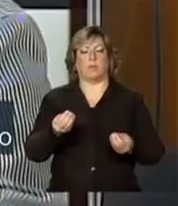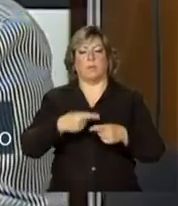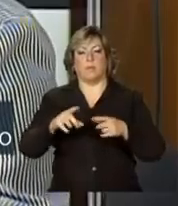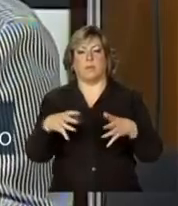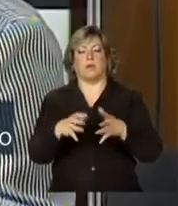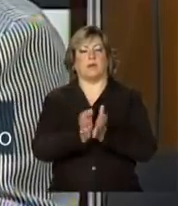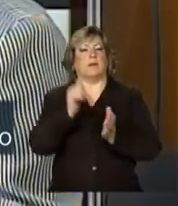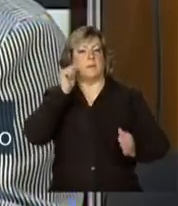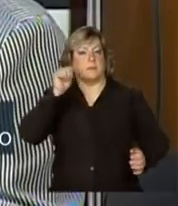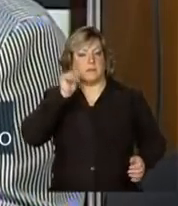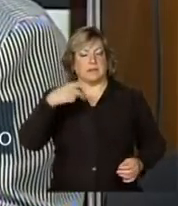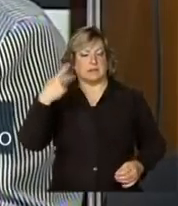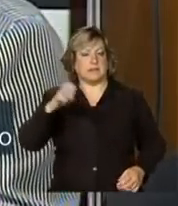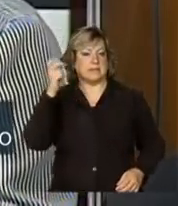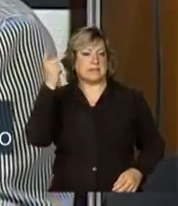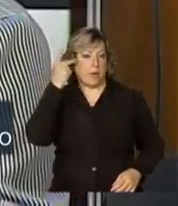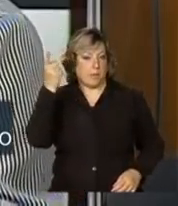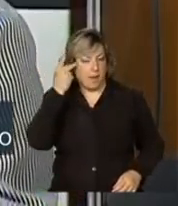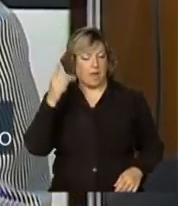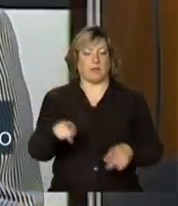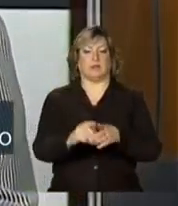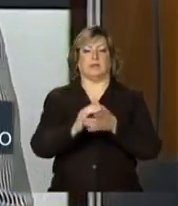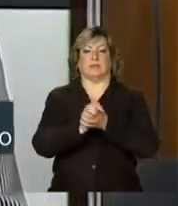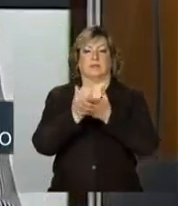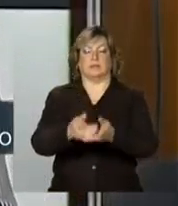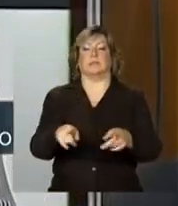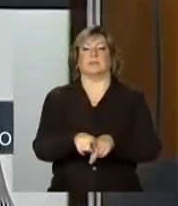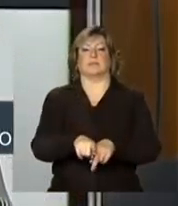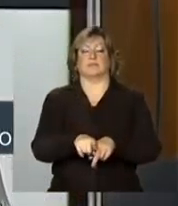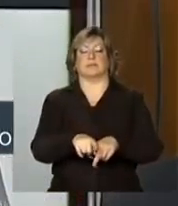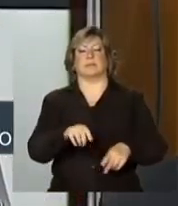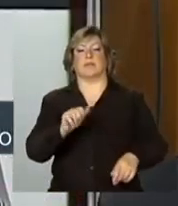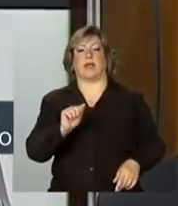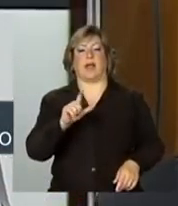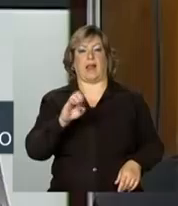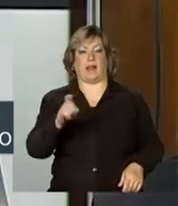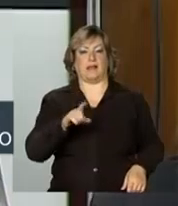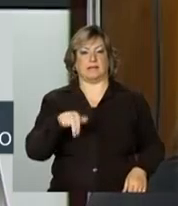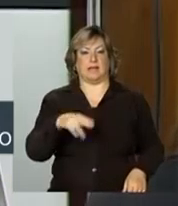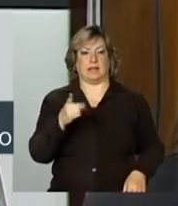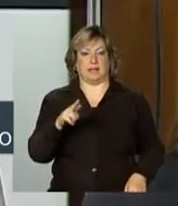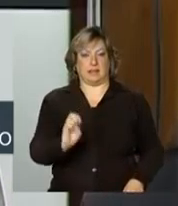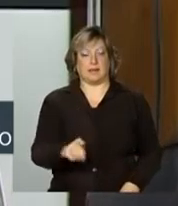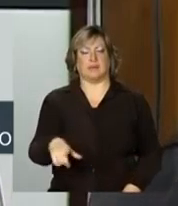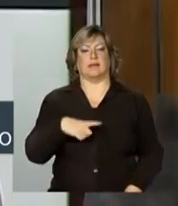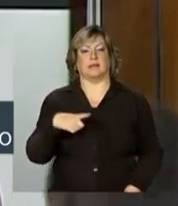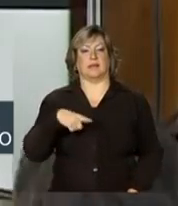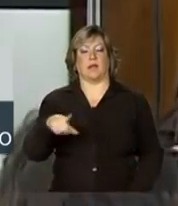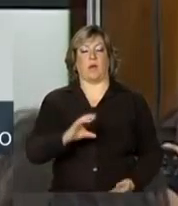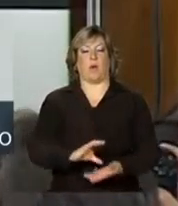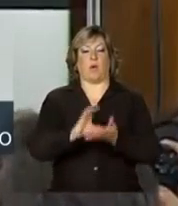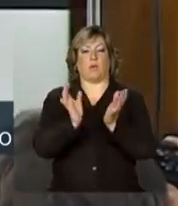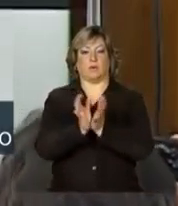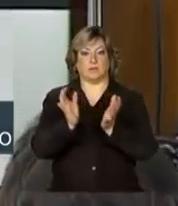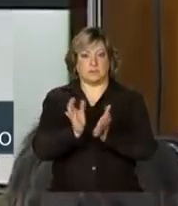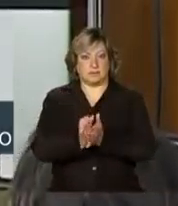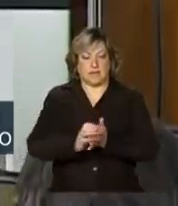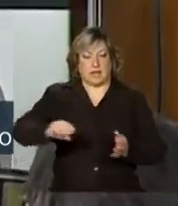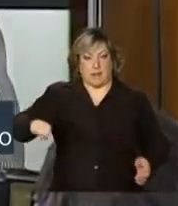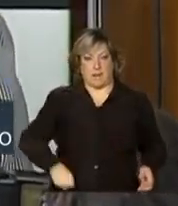Paulo, o Alexander Tzerkovsky, conselheiro da Embaixada da